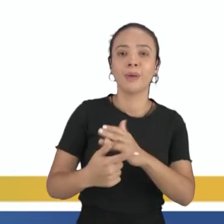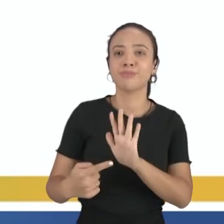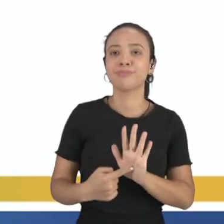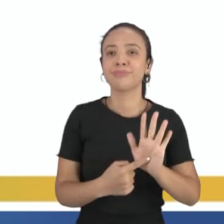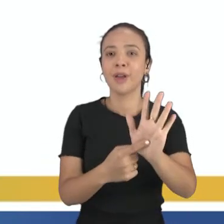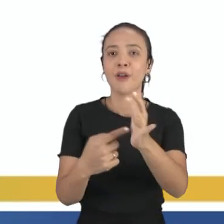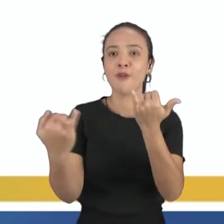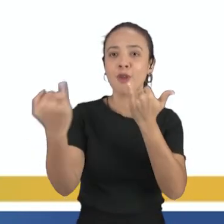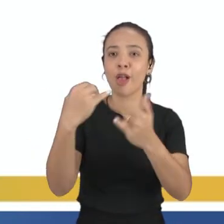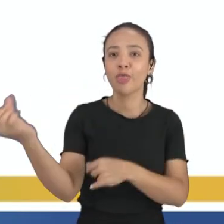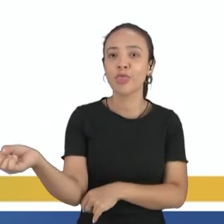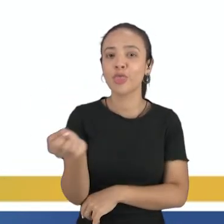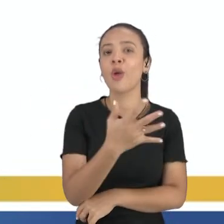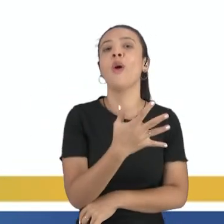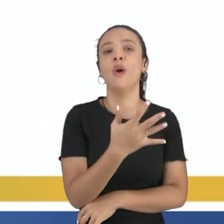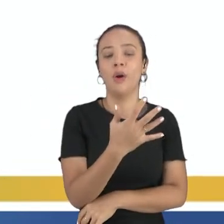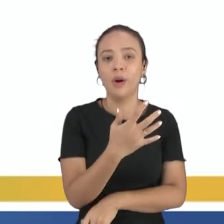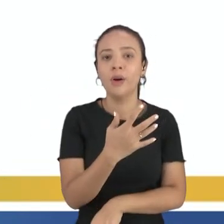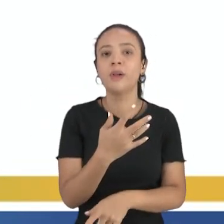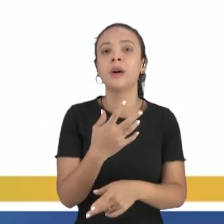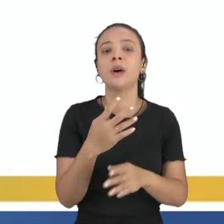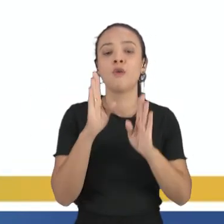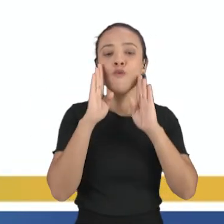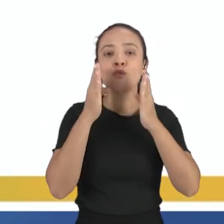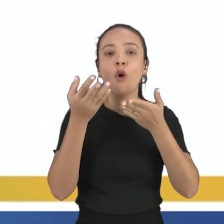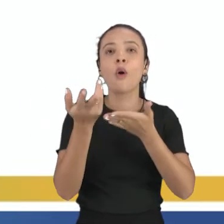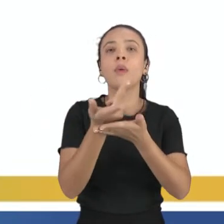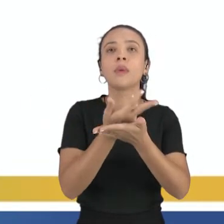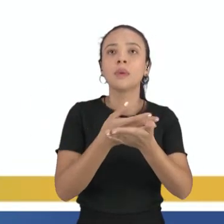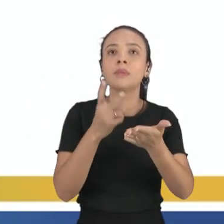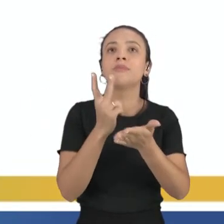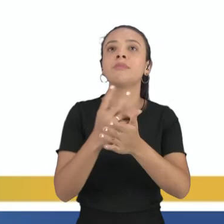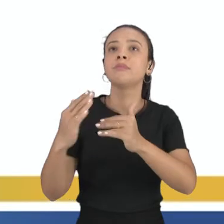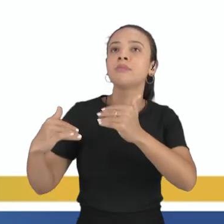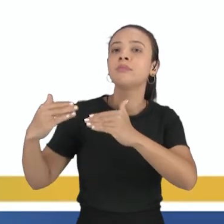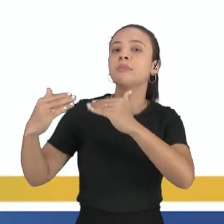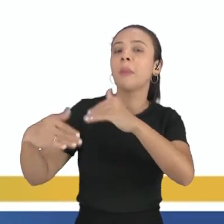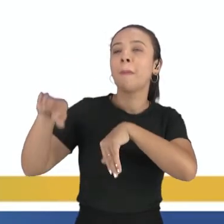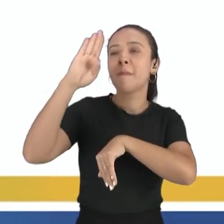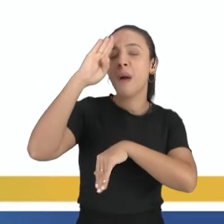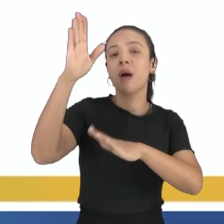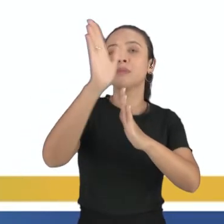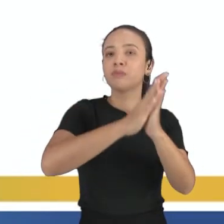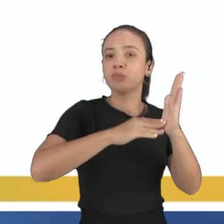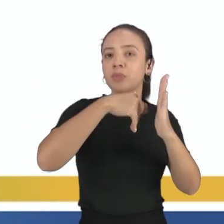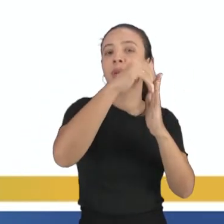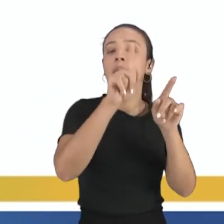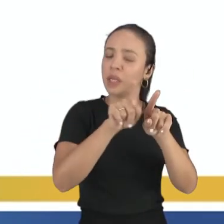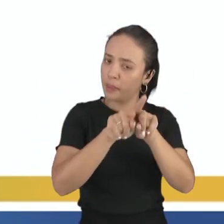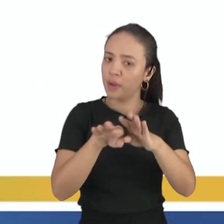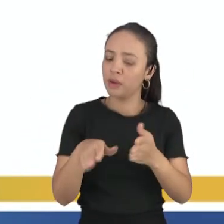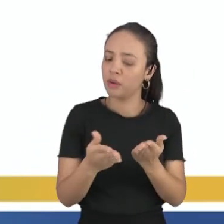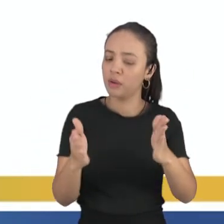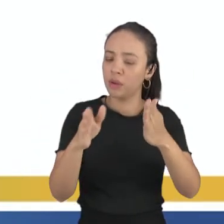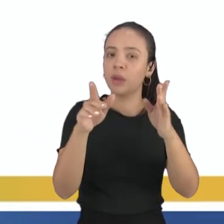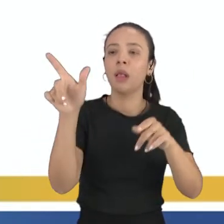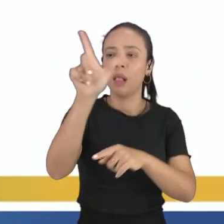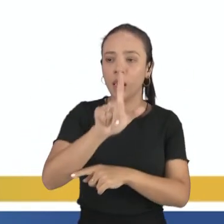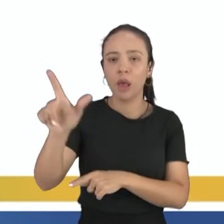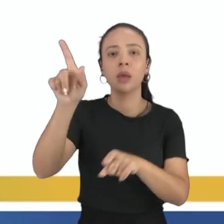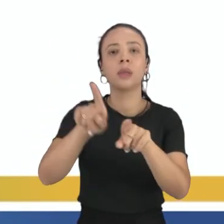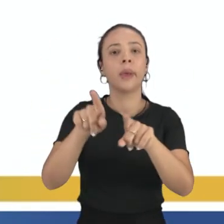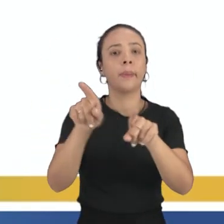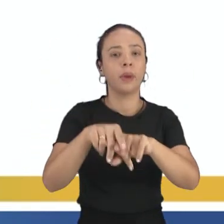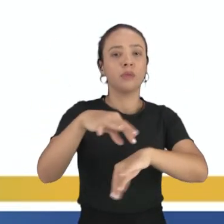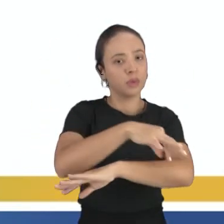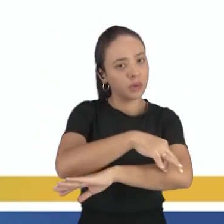tanto estética quanto conceitual às artes, desenvolvendo-se sobretudo na pintura, mas também na escultura, literatura e